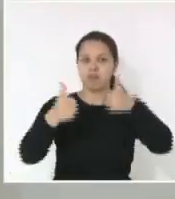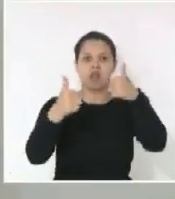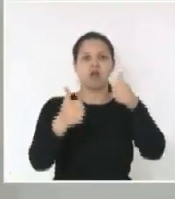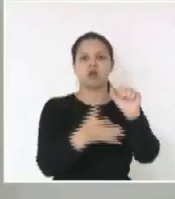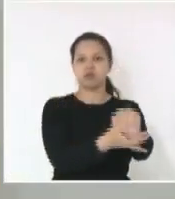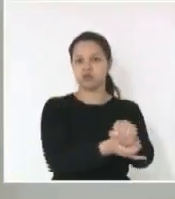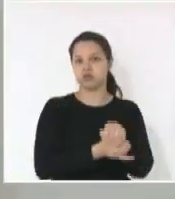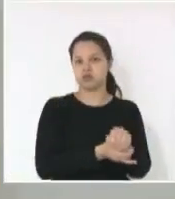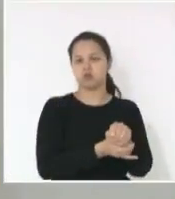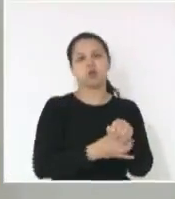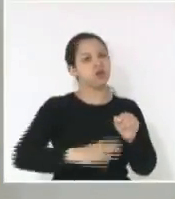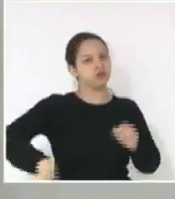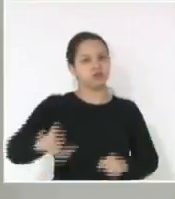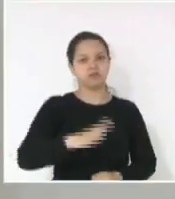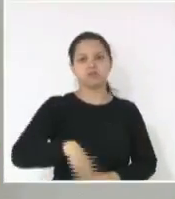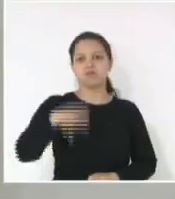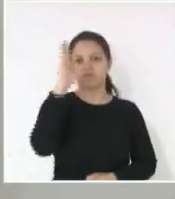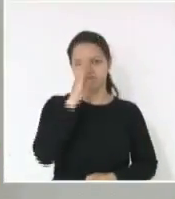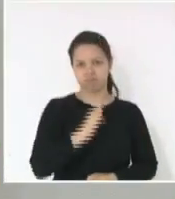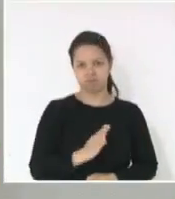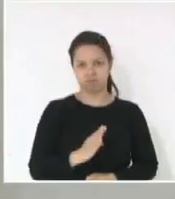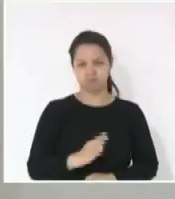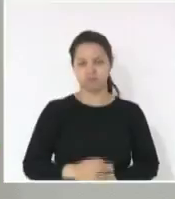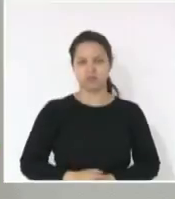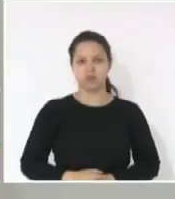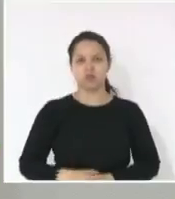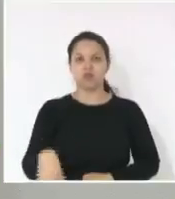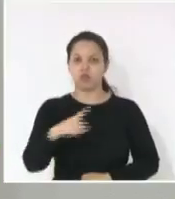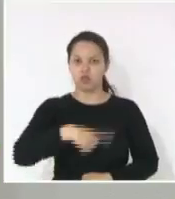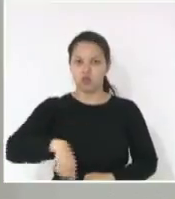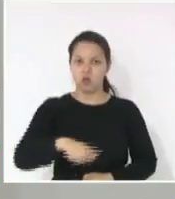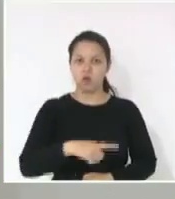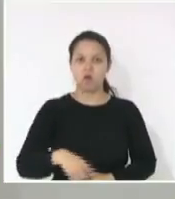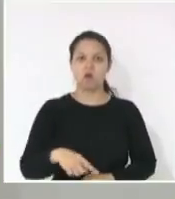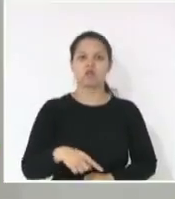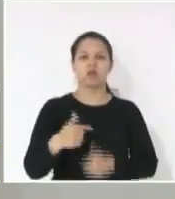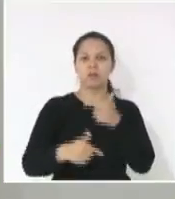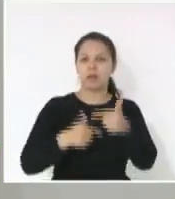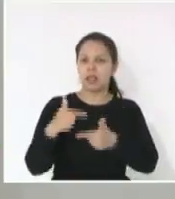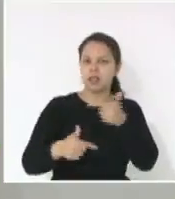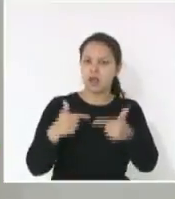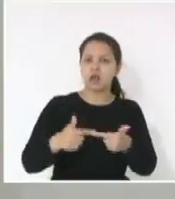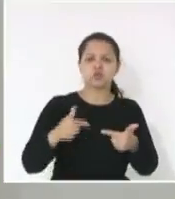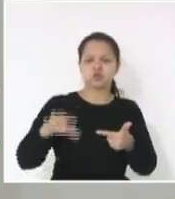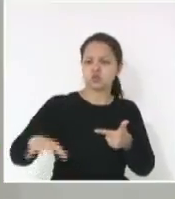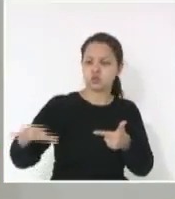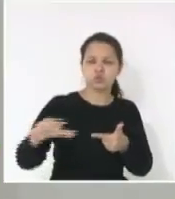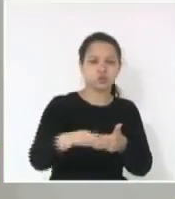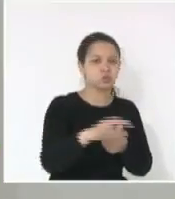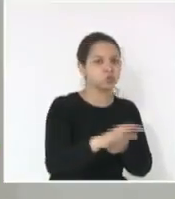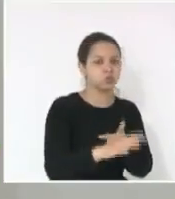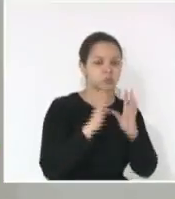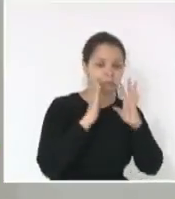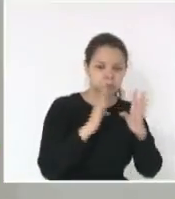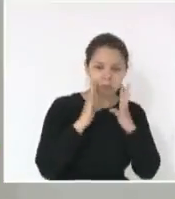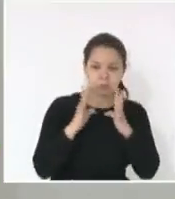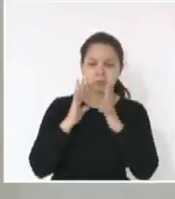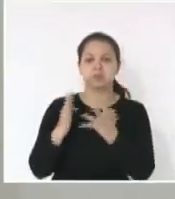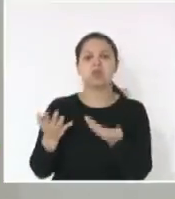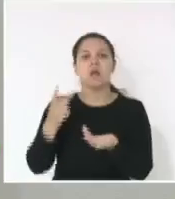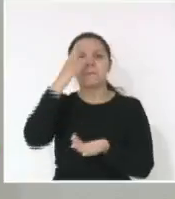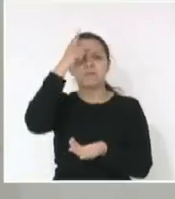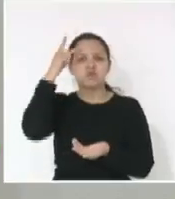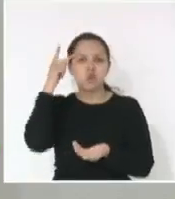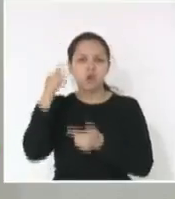segurança do nosso país. Estamos trabalhando em todas as áreas. Conversava hoje com pessoas que trabalham na